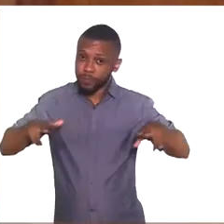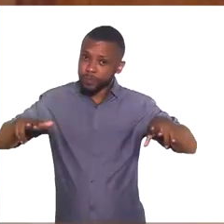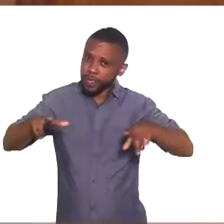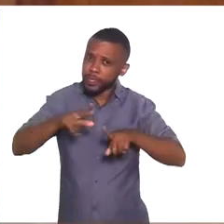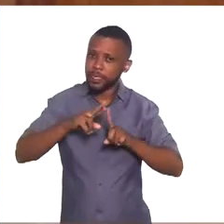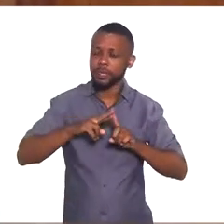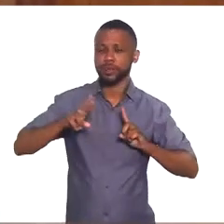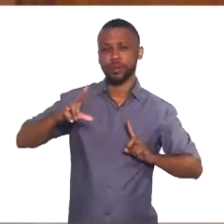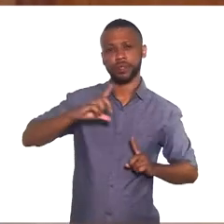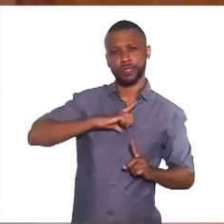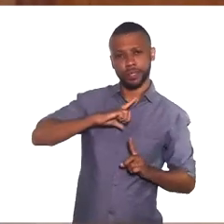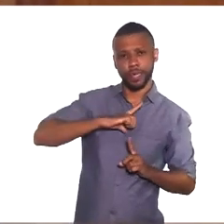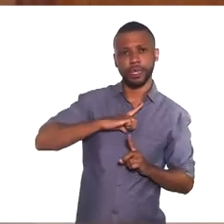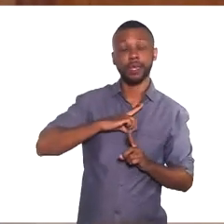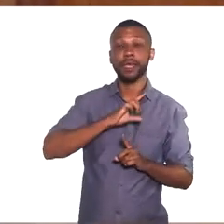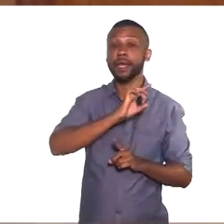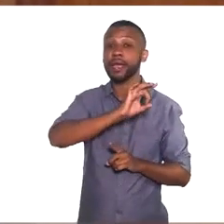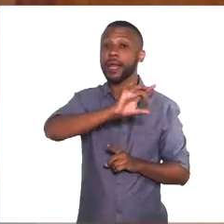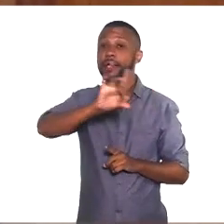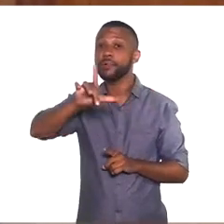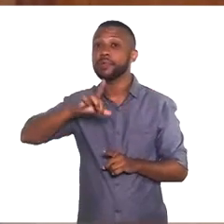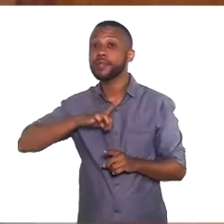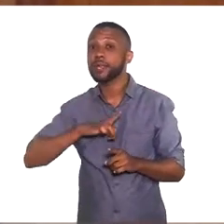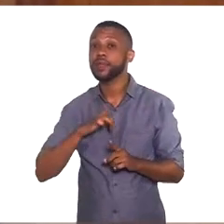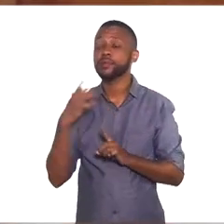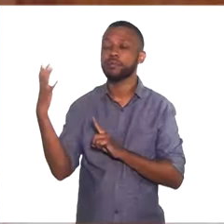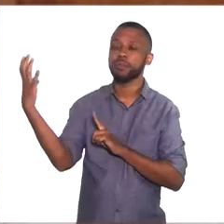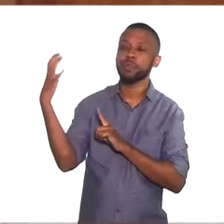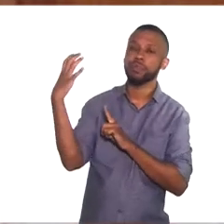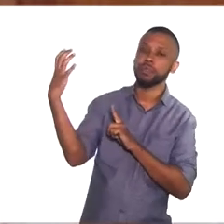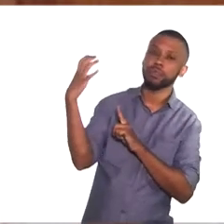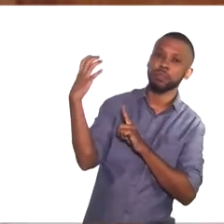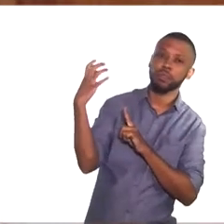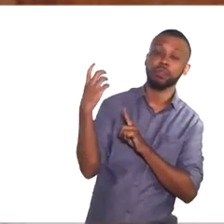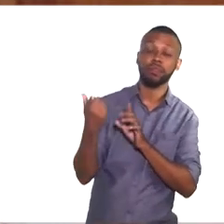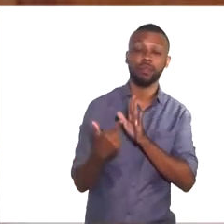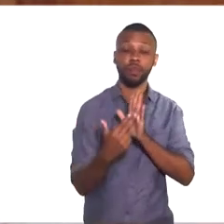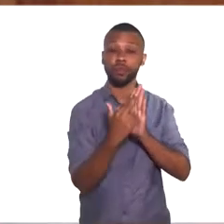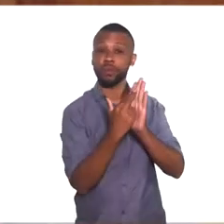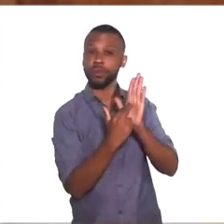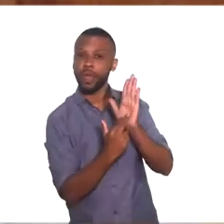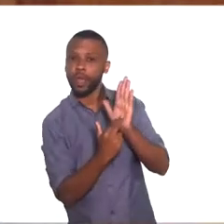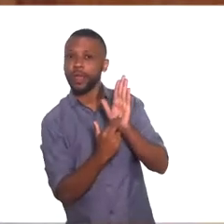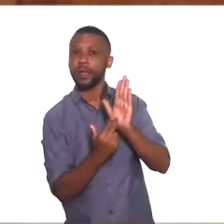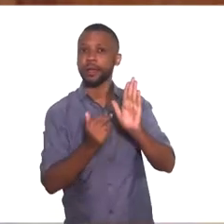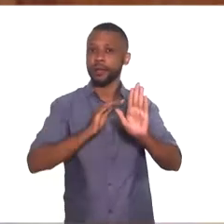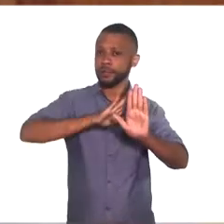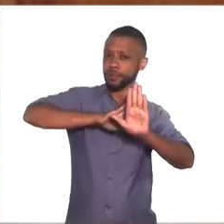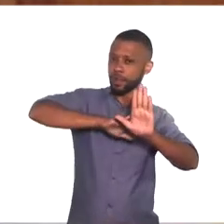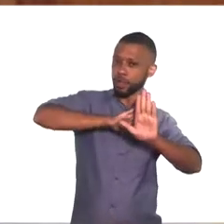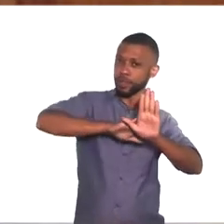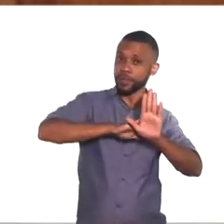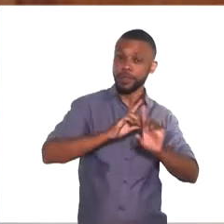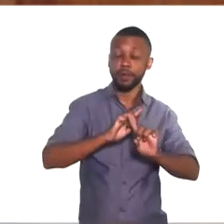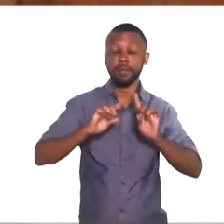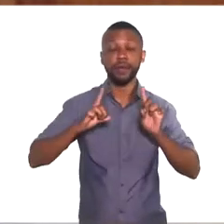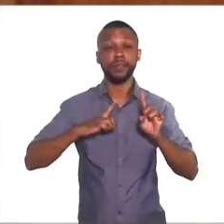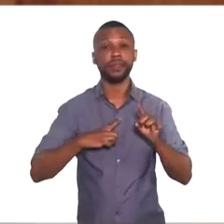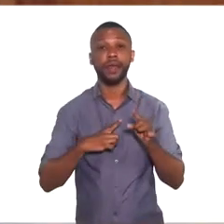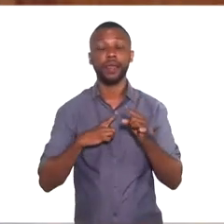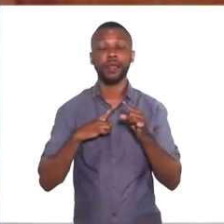existem cada um tem a sua própria teologia só prova doutrina